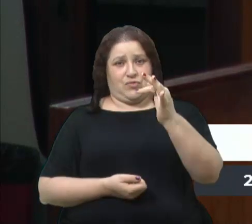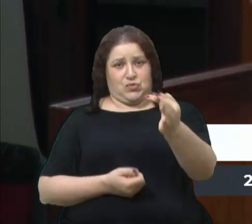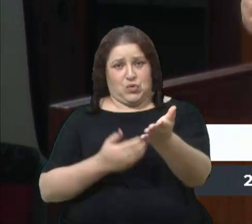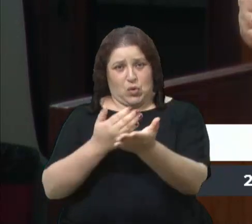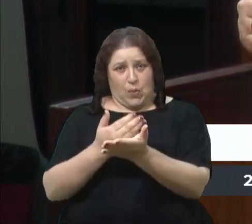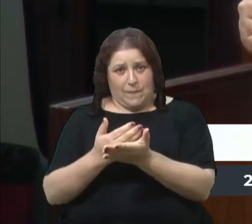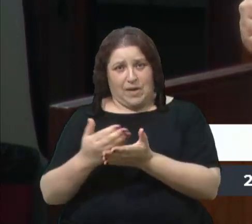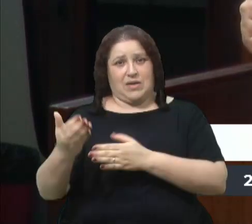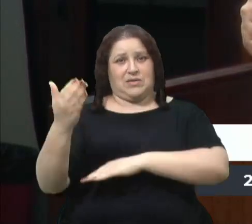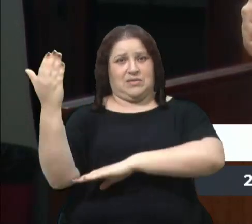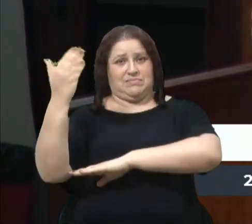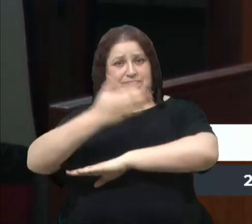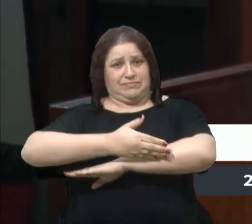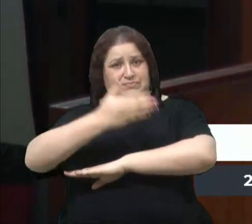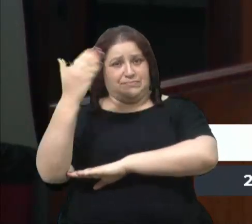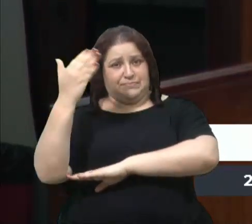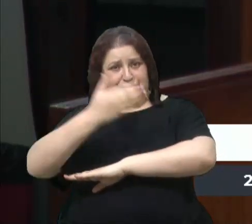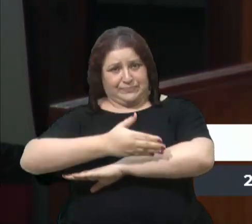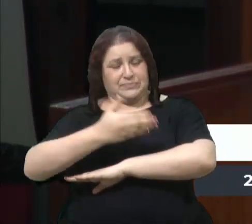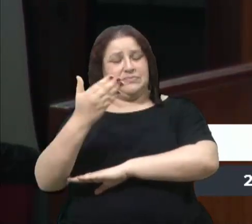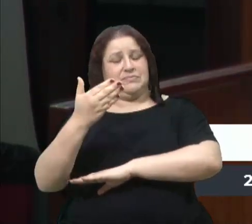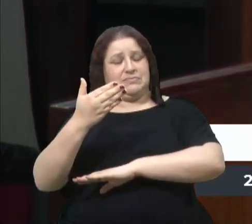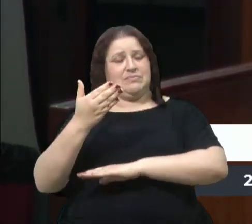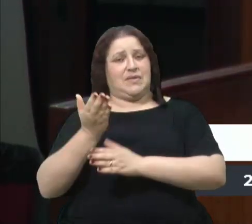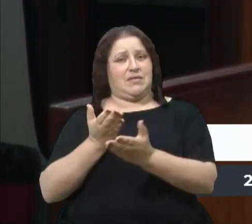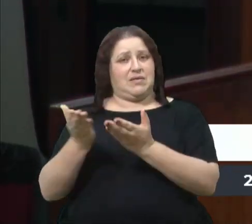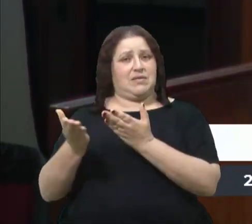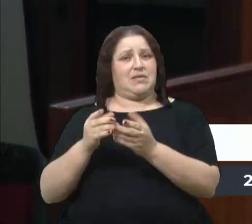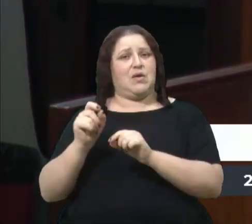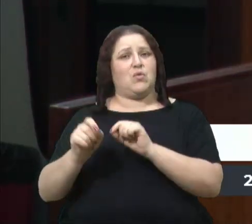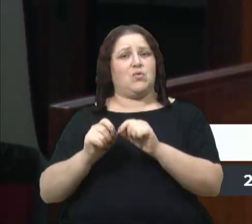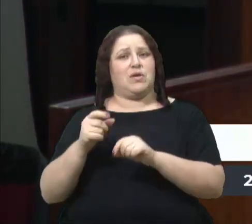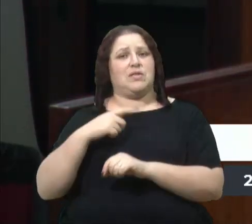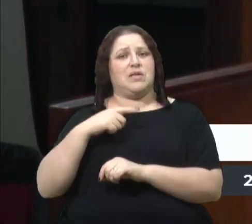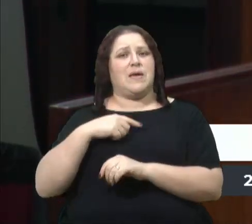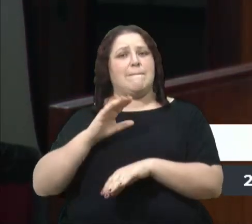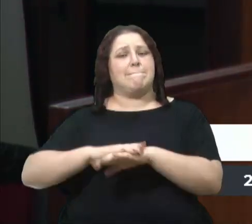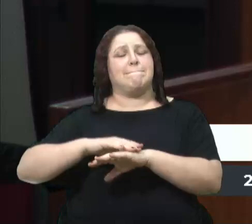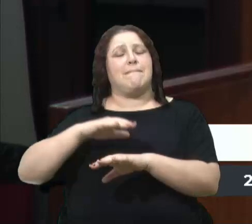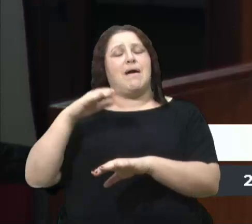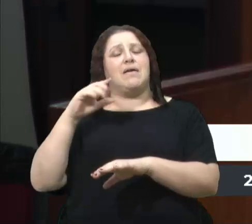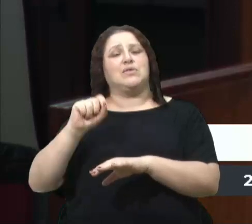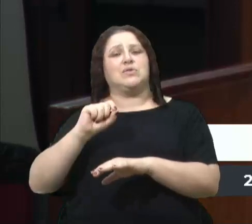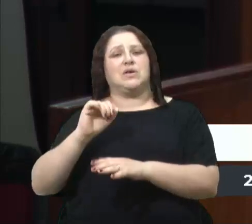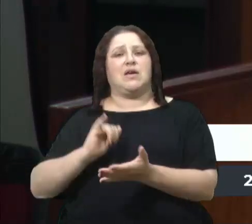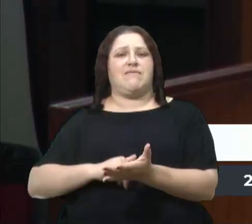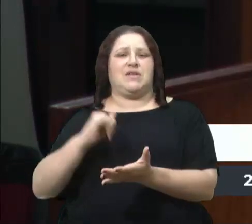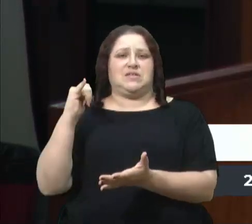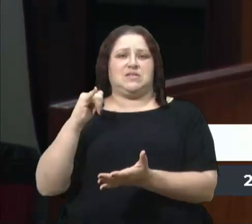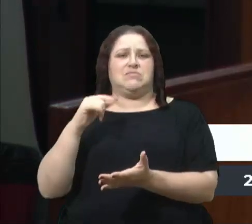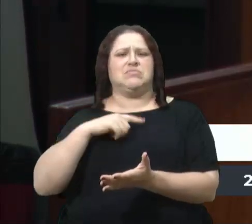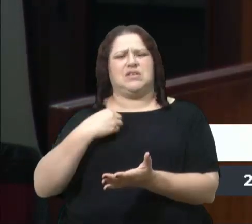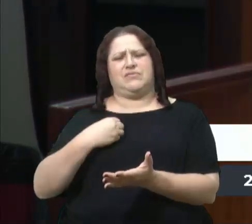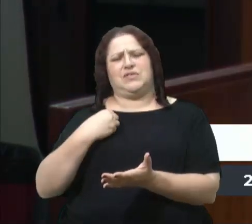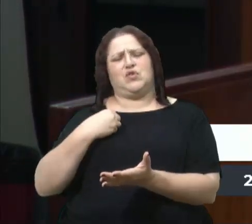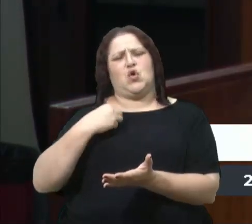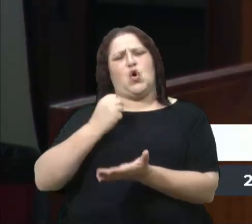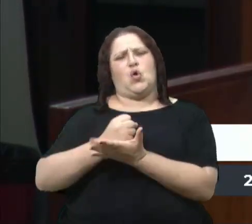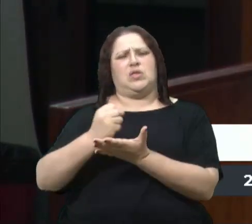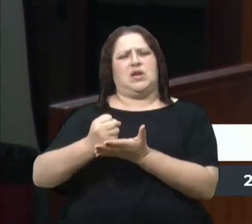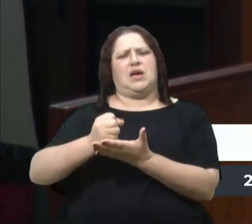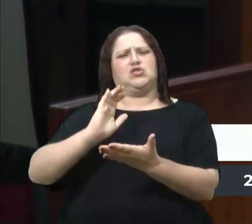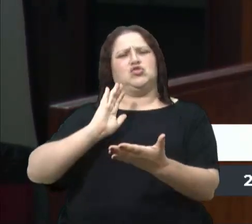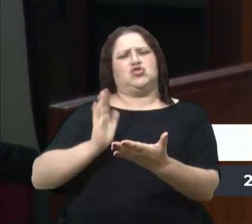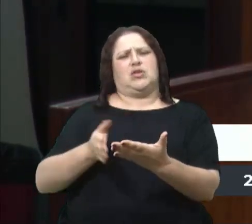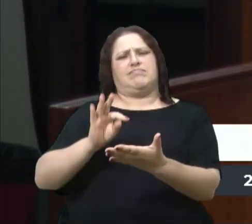vierem a atender, vai ter ainda a questão da inflação. Que isso está no contrato. Então não vai